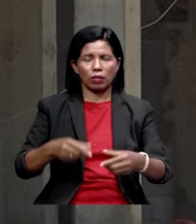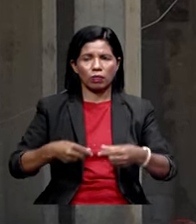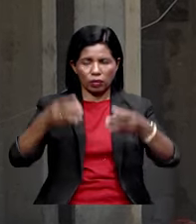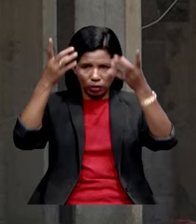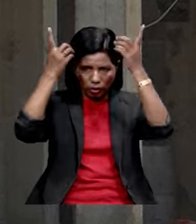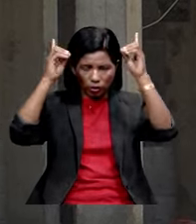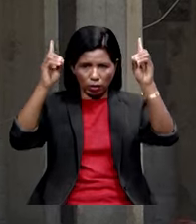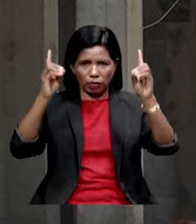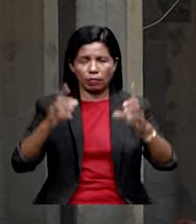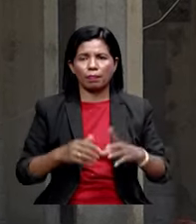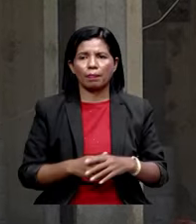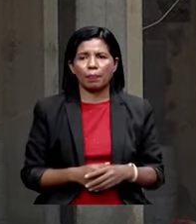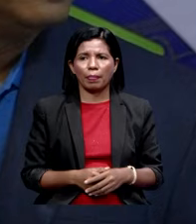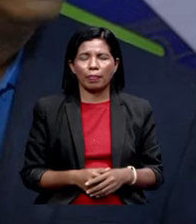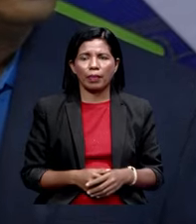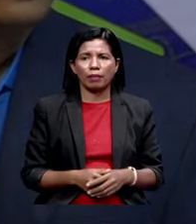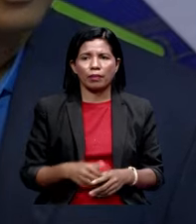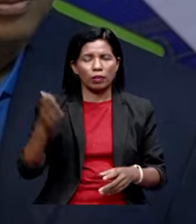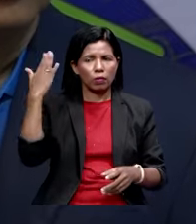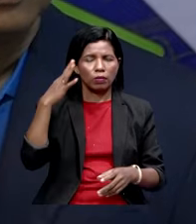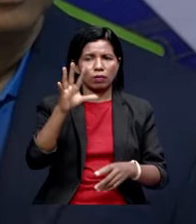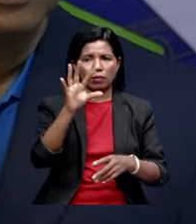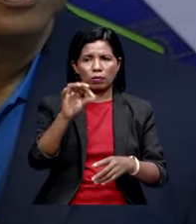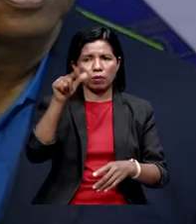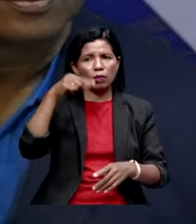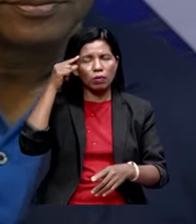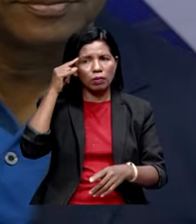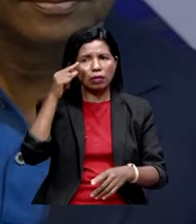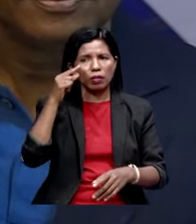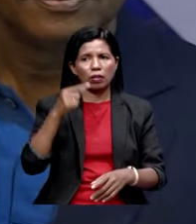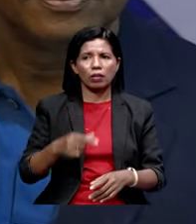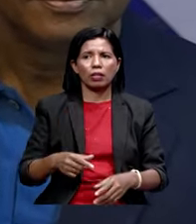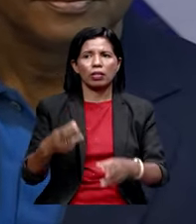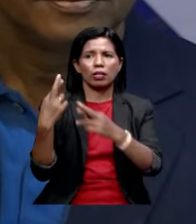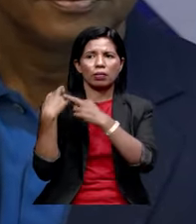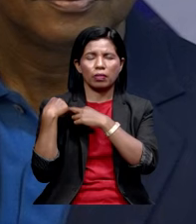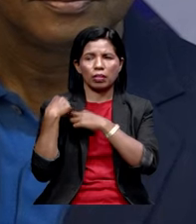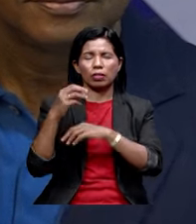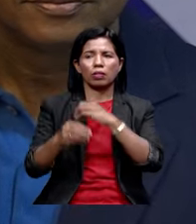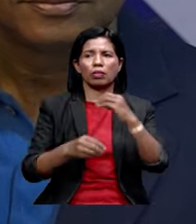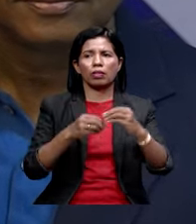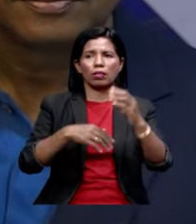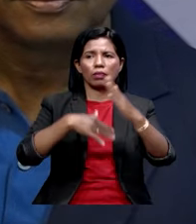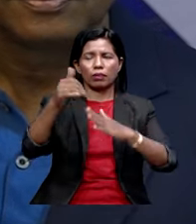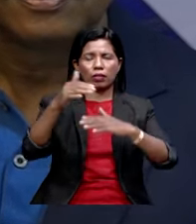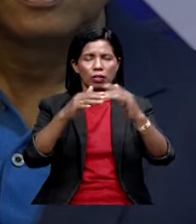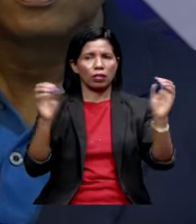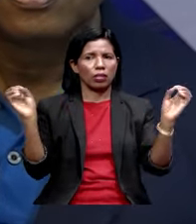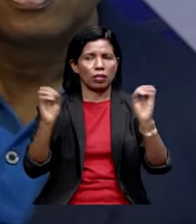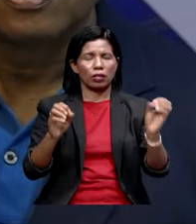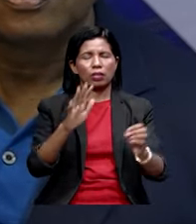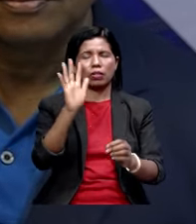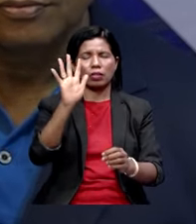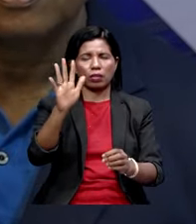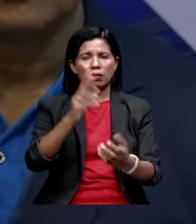desizaun. Olo, quando no governo toma posse e aquele assunto infraestrutura, né, lá os 5 de Maiu, o